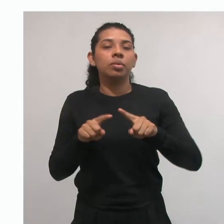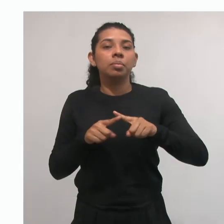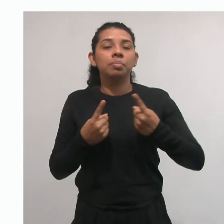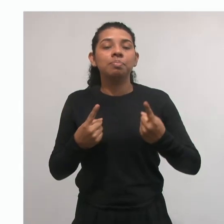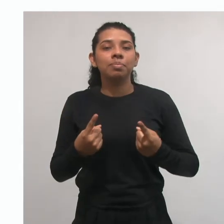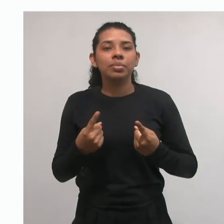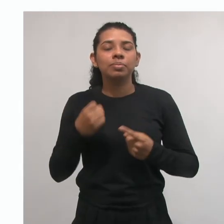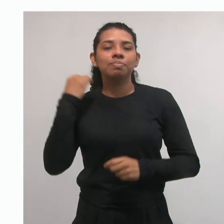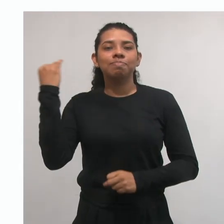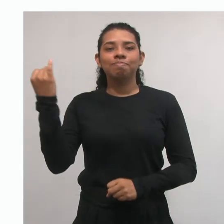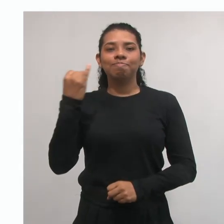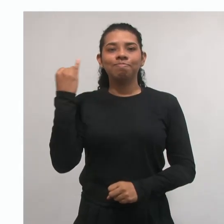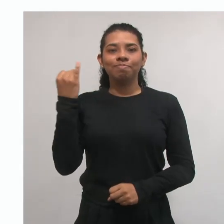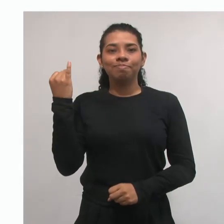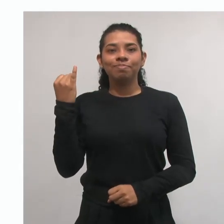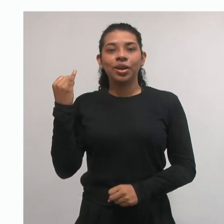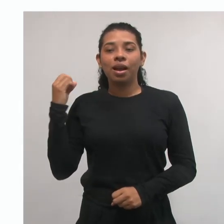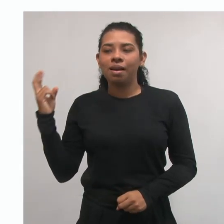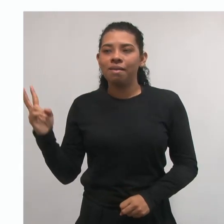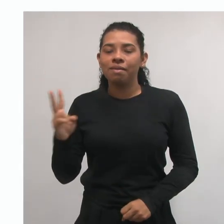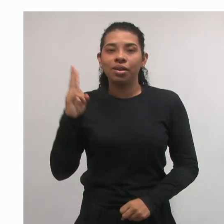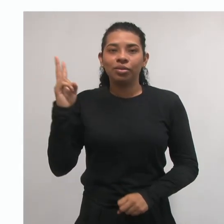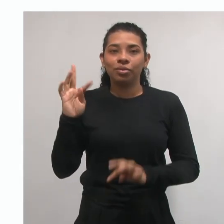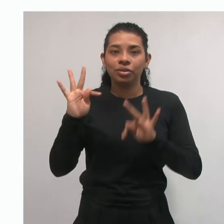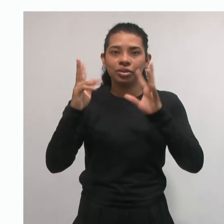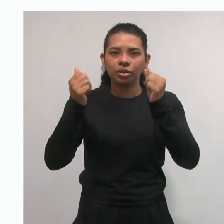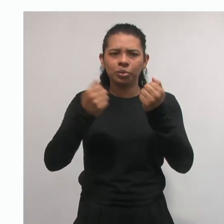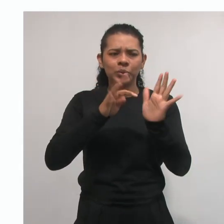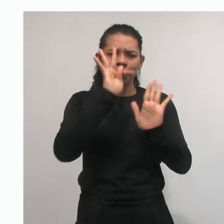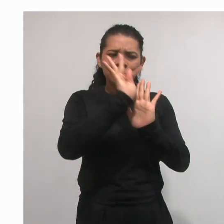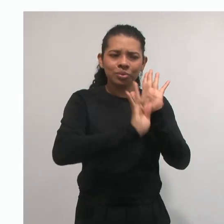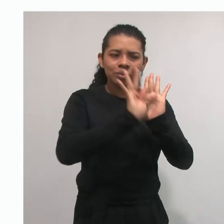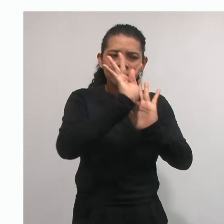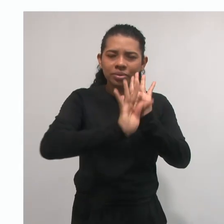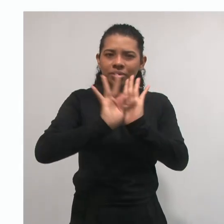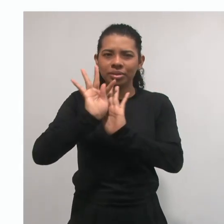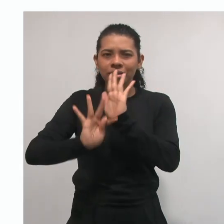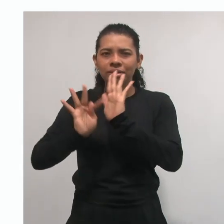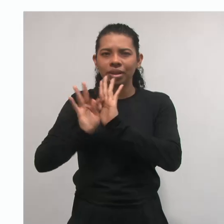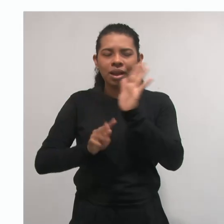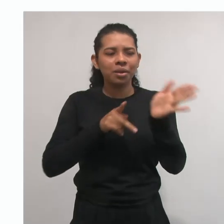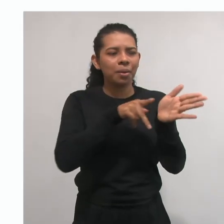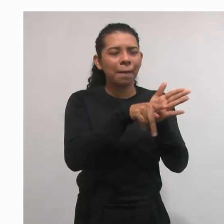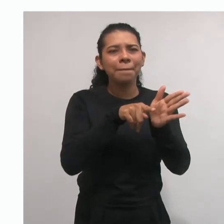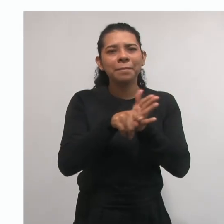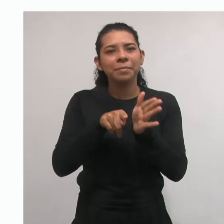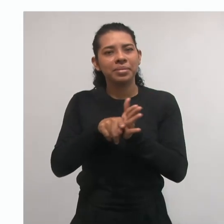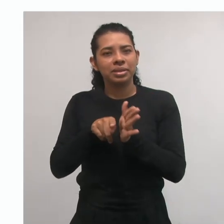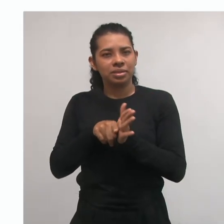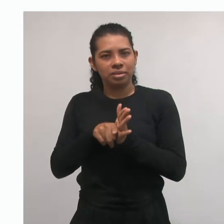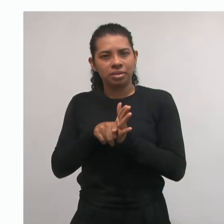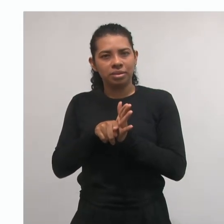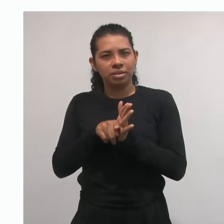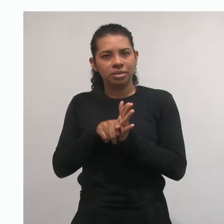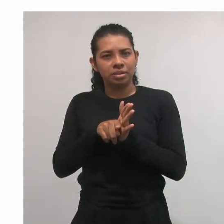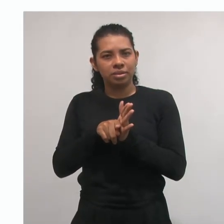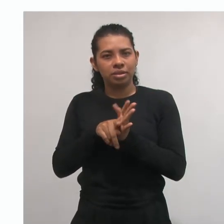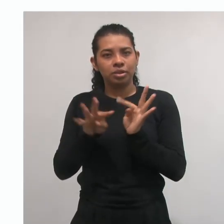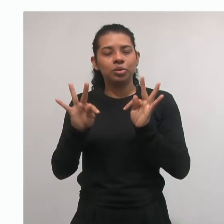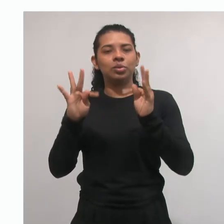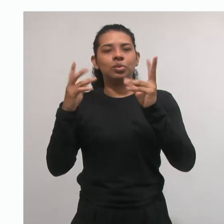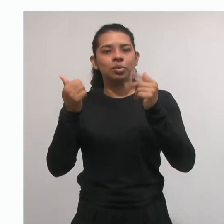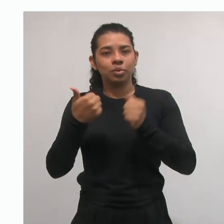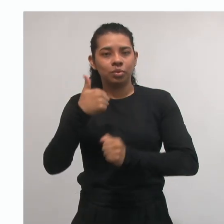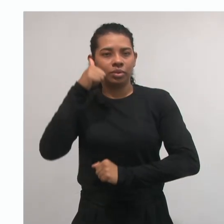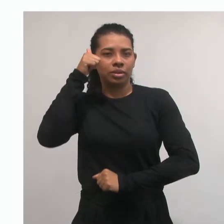a importância de nós estarmos valorizando também as produções, a pesquisa e o lugar